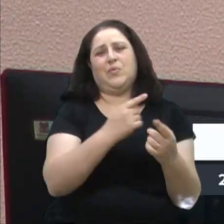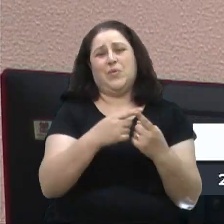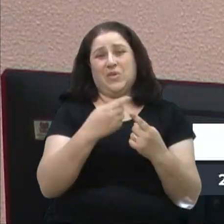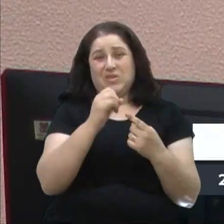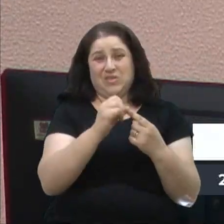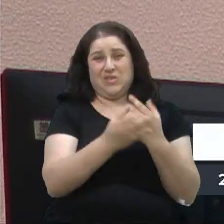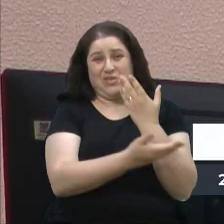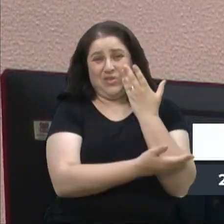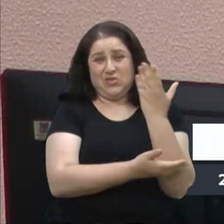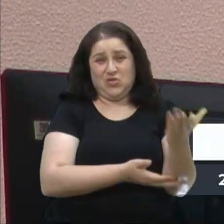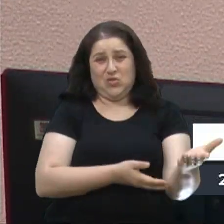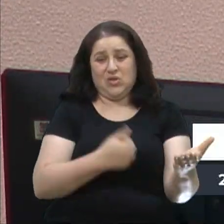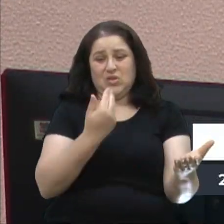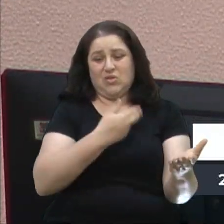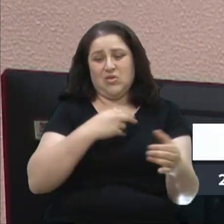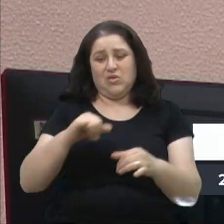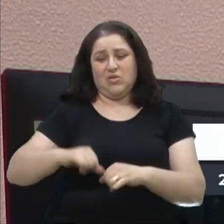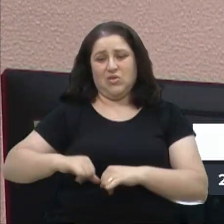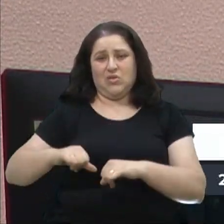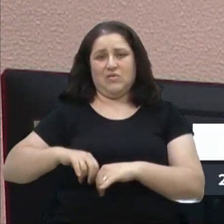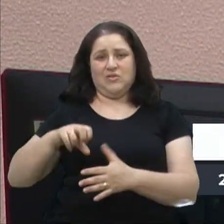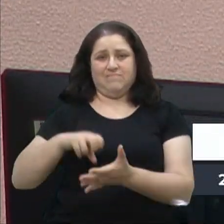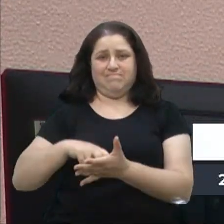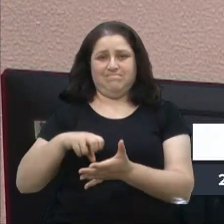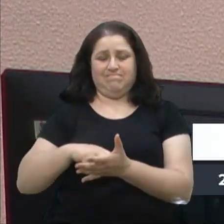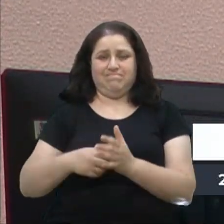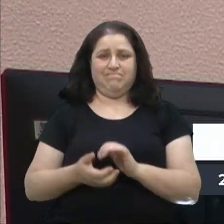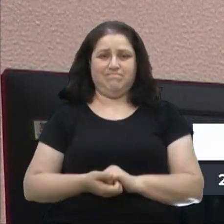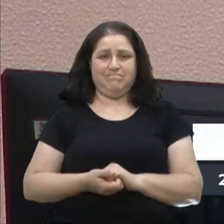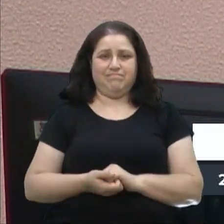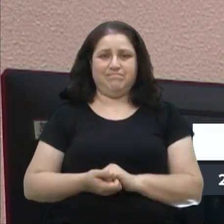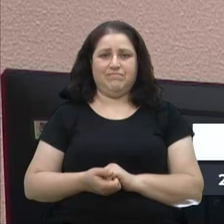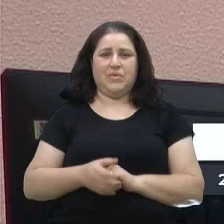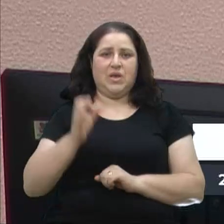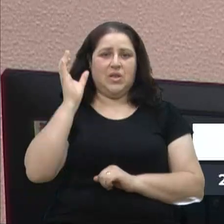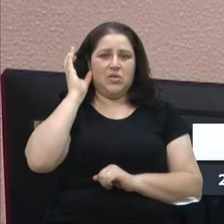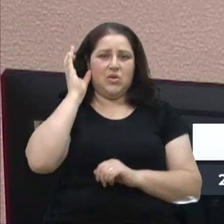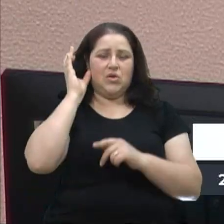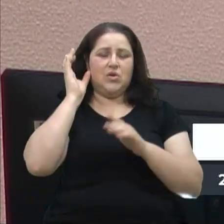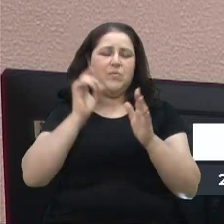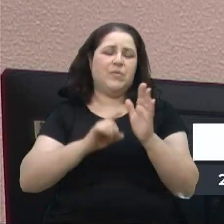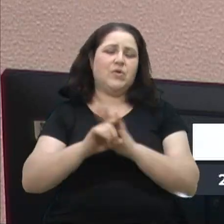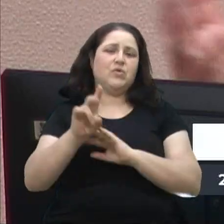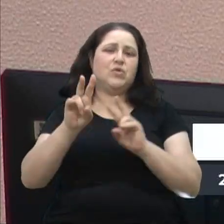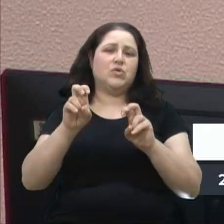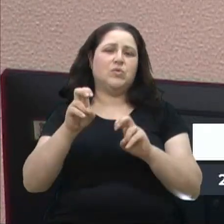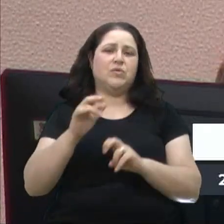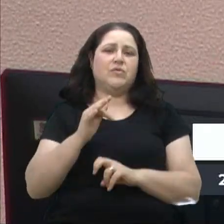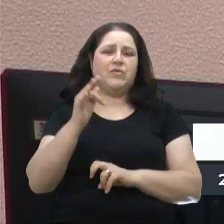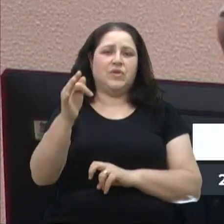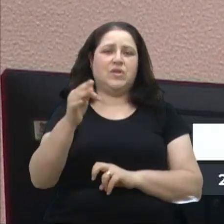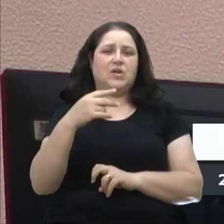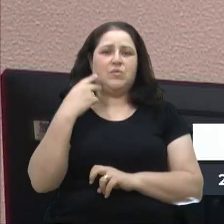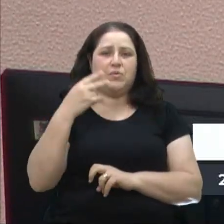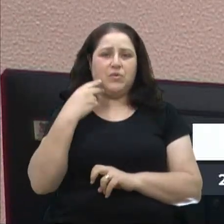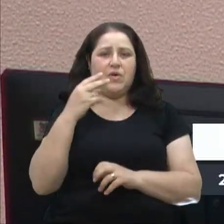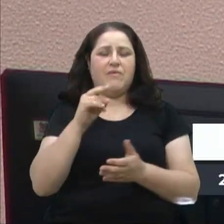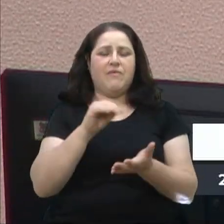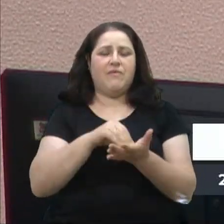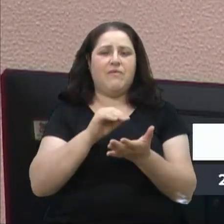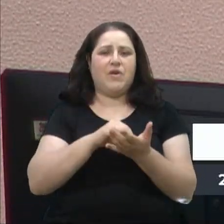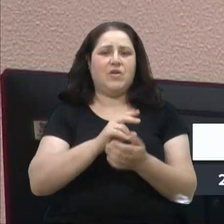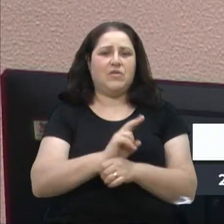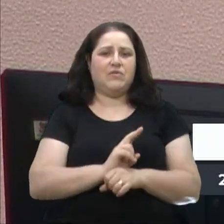consequências. O Cadore perguntou sobre a política federal e a falta de fiscalização. Aliás, a falta de